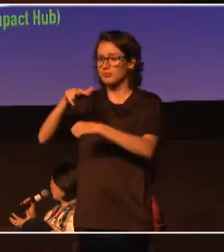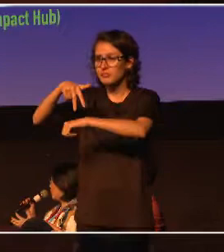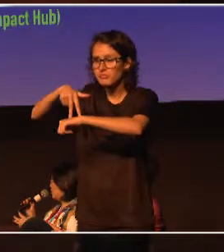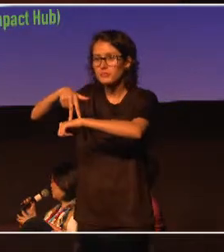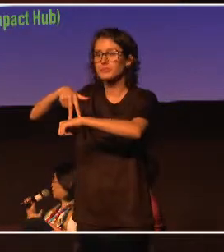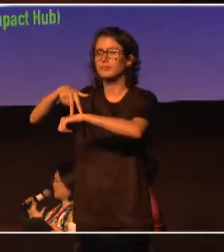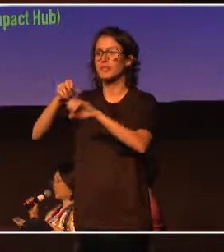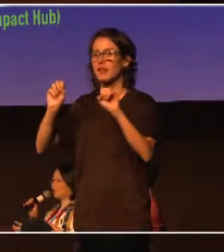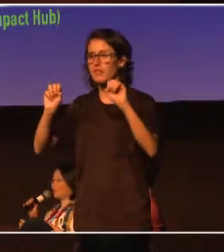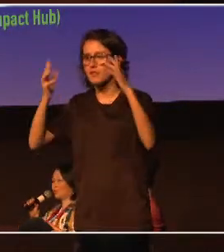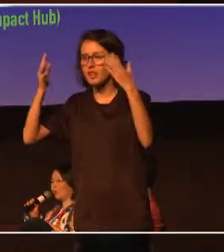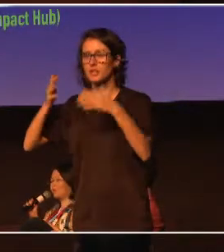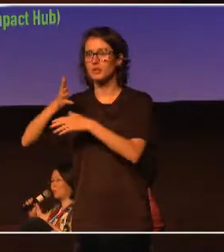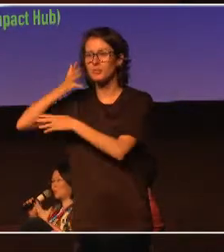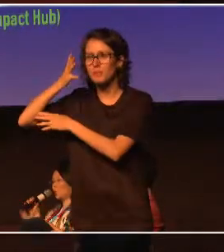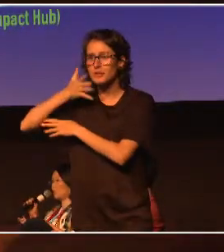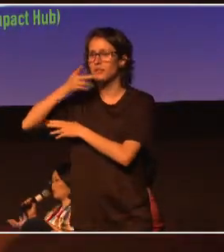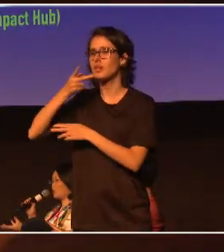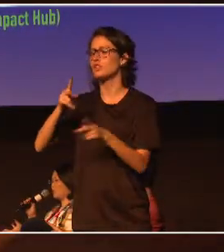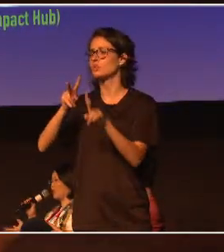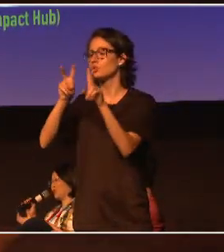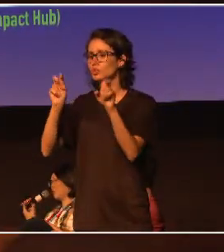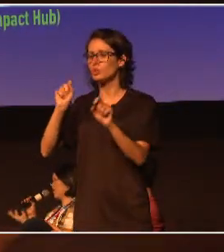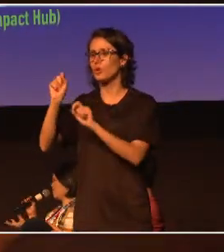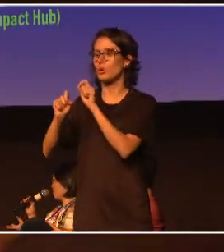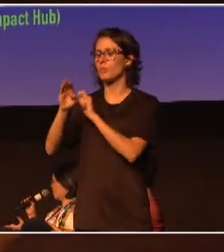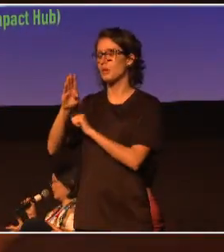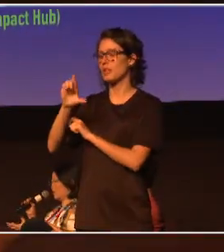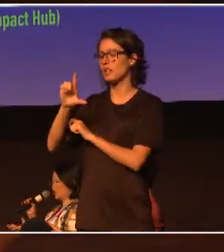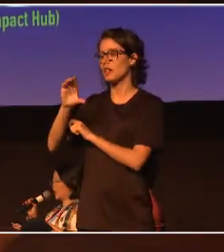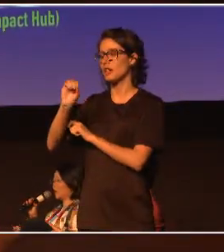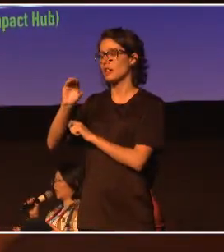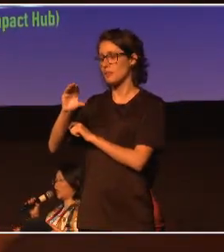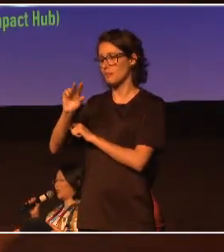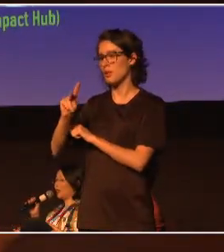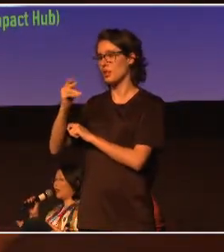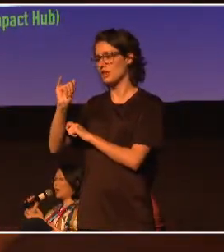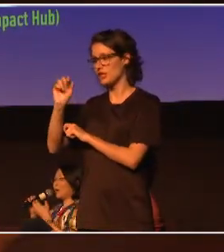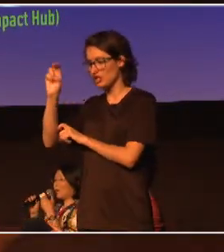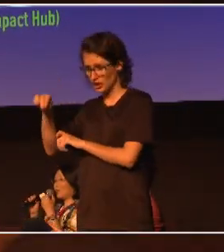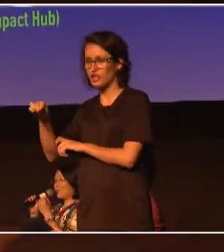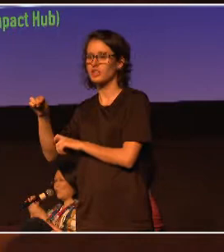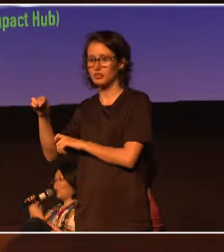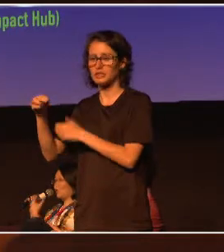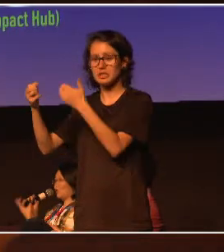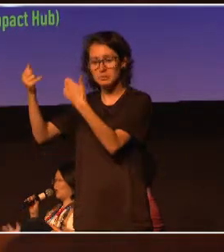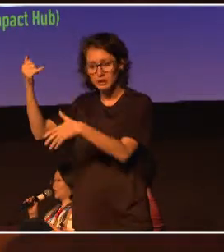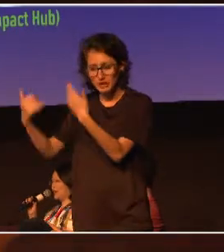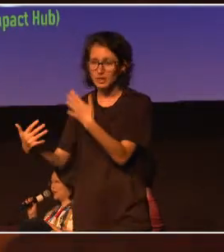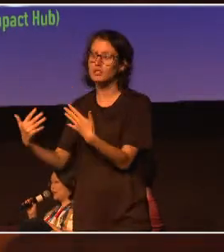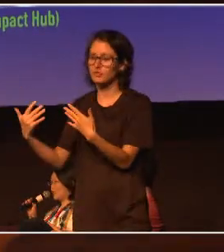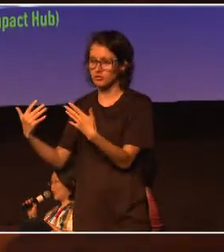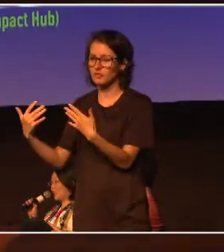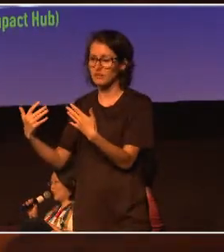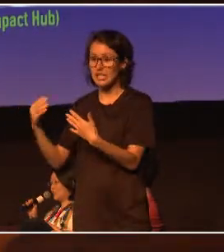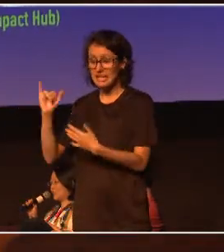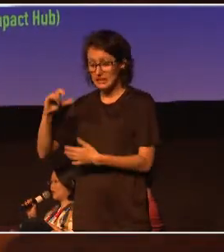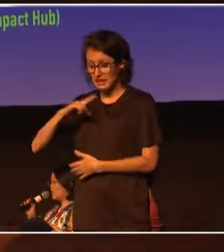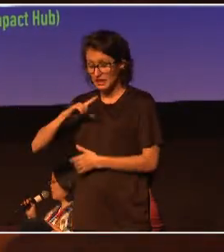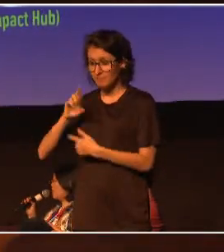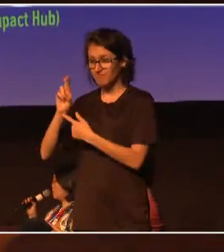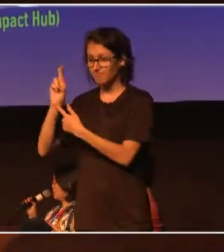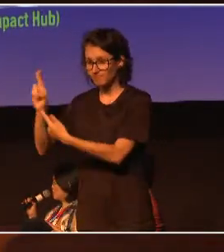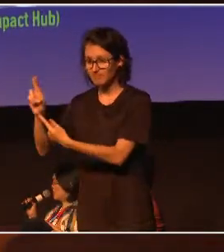de eventos, palestrando, falando sobre blockchain. A gente não fala muito realmente pauta de gênero, mas só o fato de ter essa